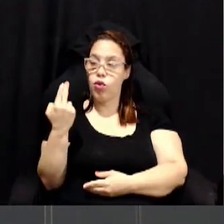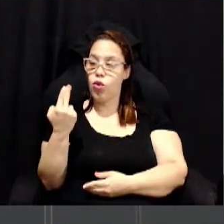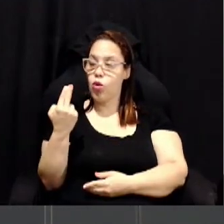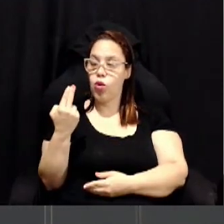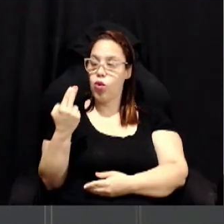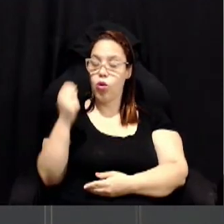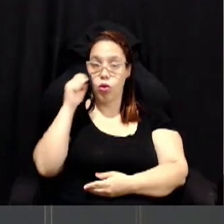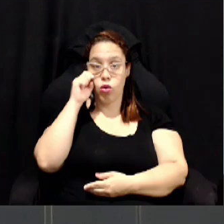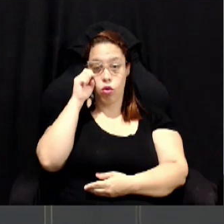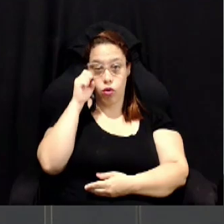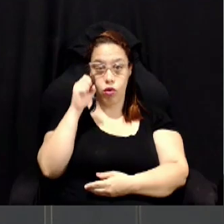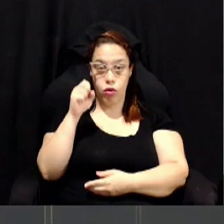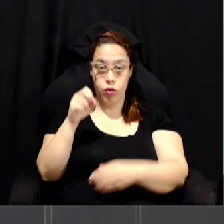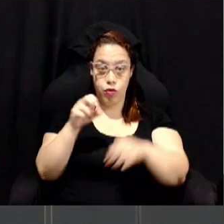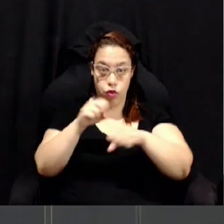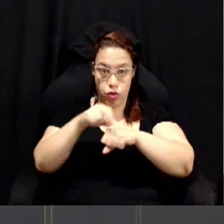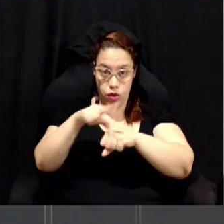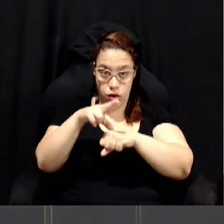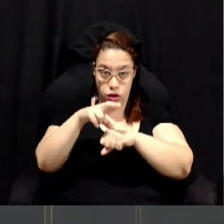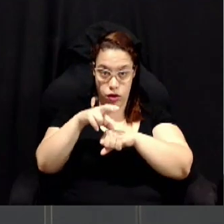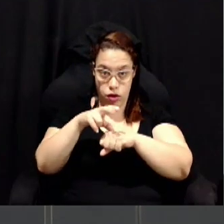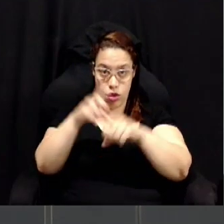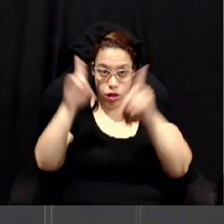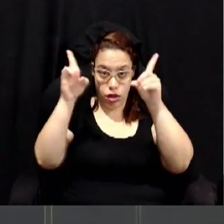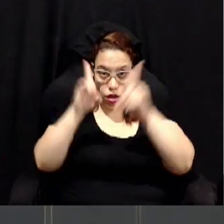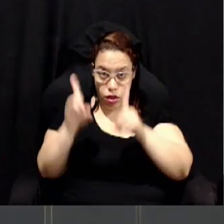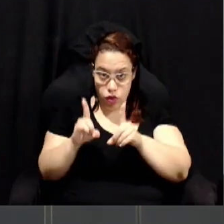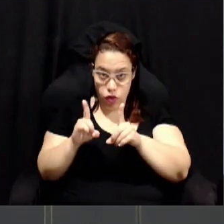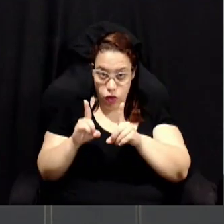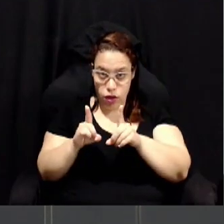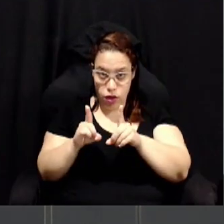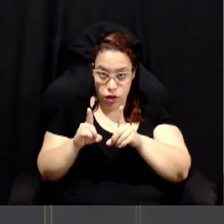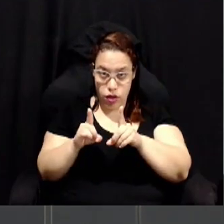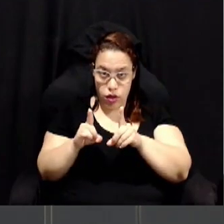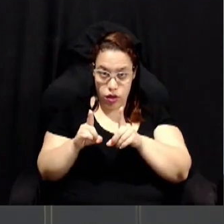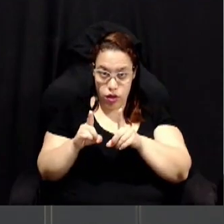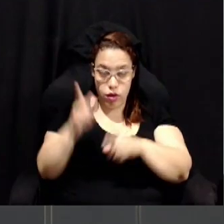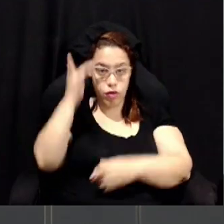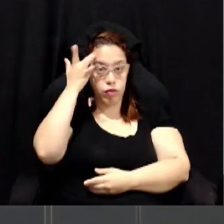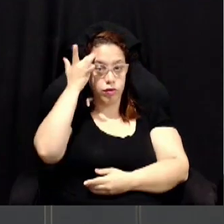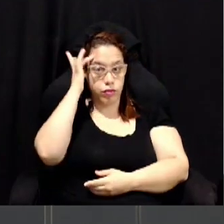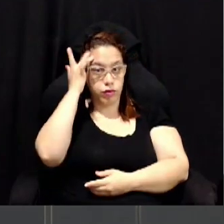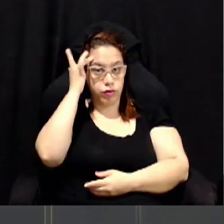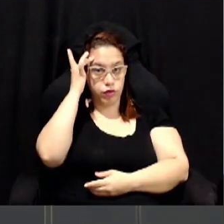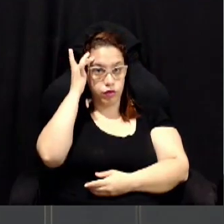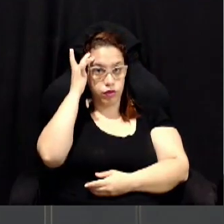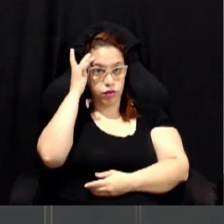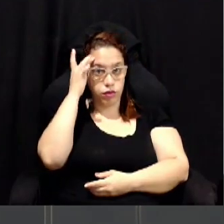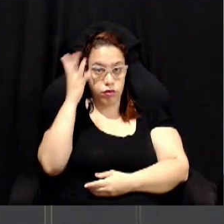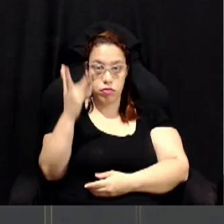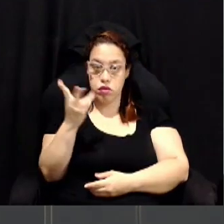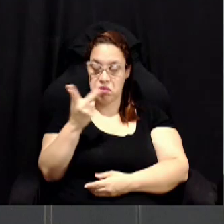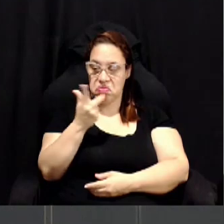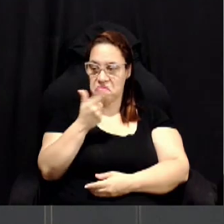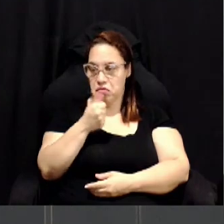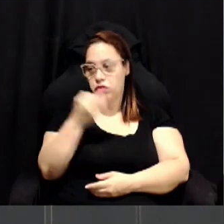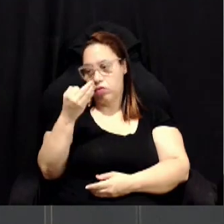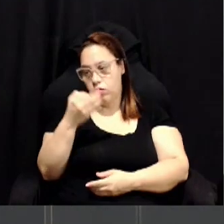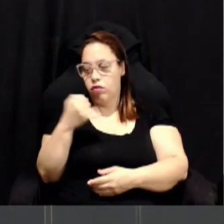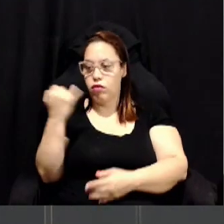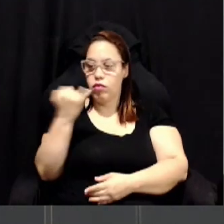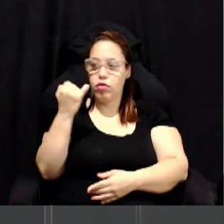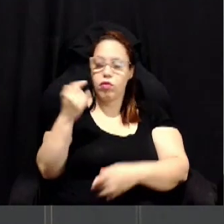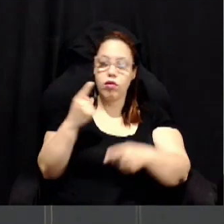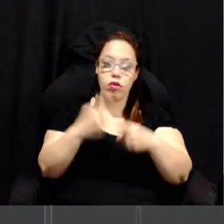usa a vaga, né, de deficiente? Eu acho genuína a pergunta, acho relevante, porque quando a pessoa